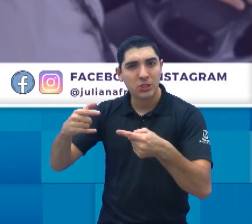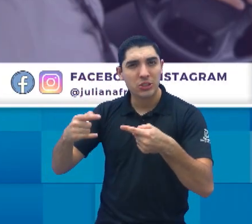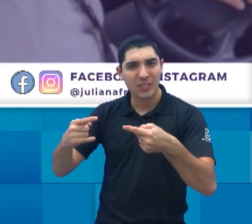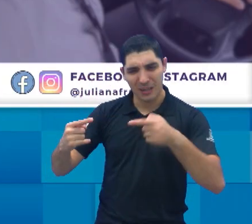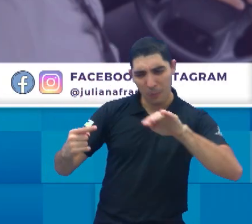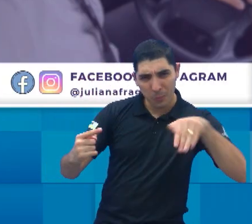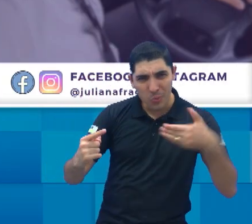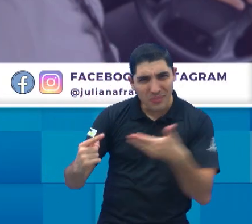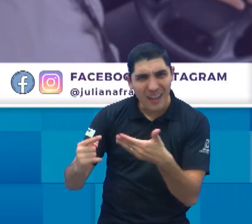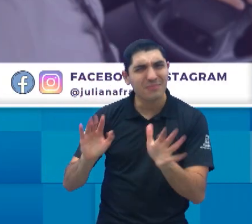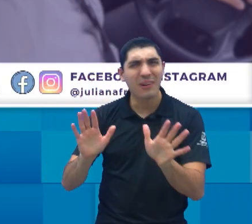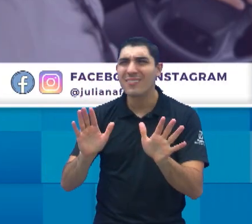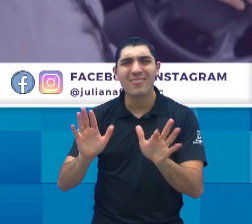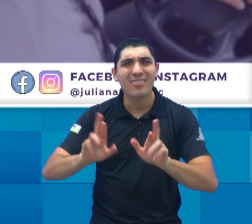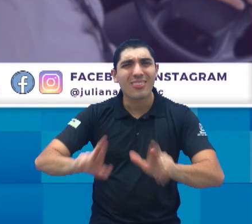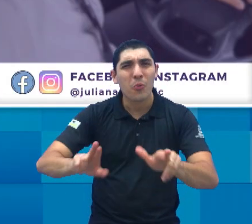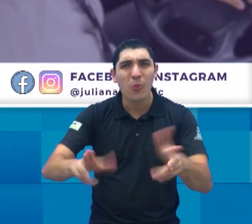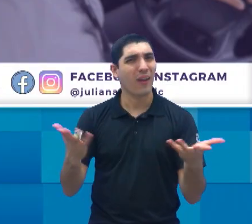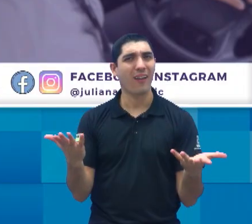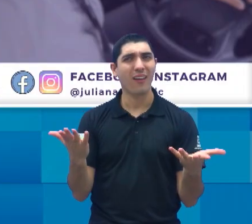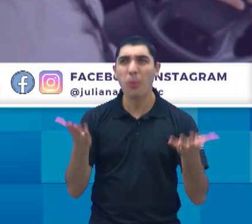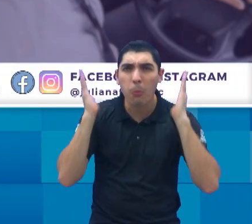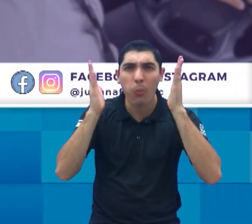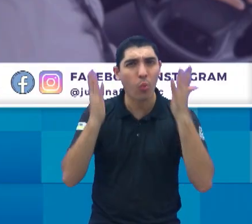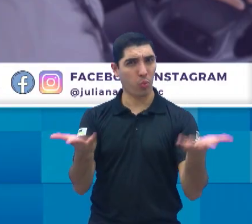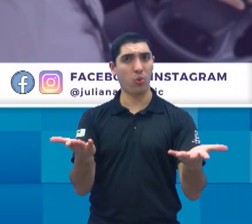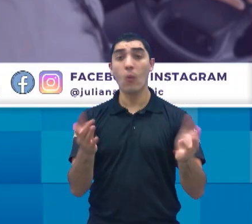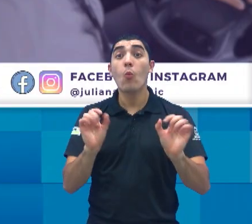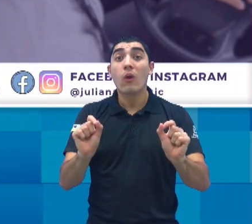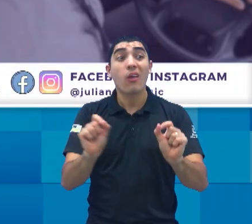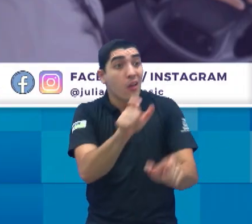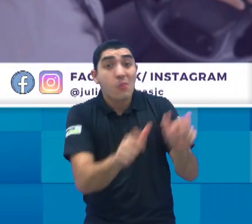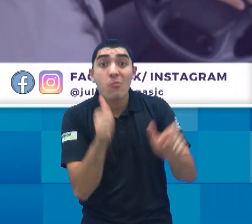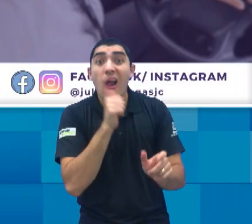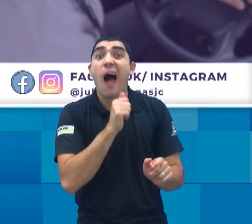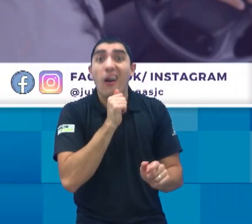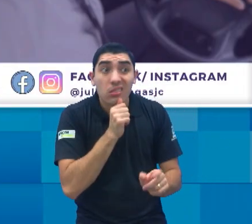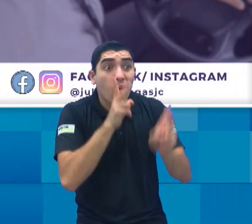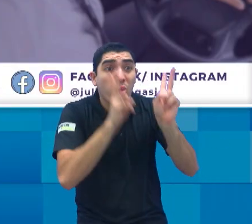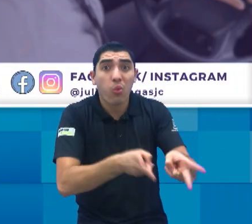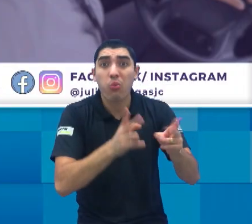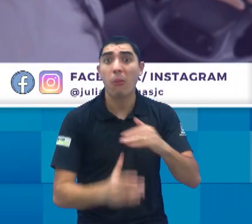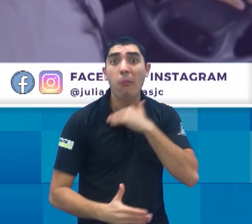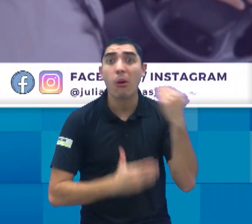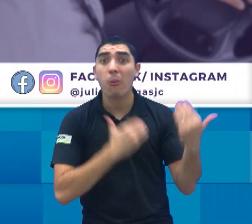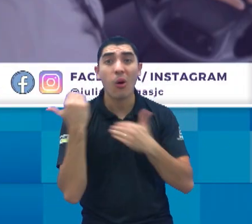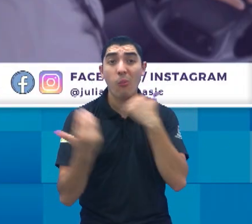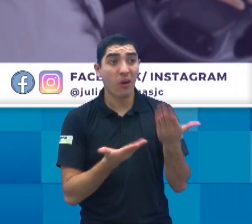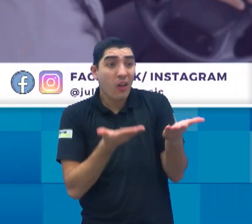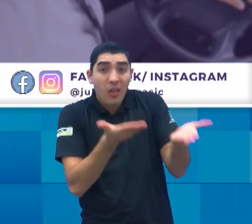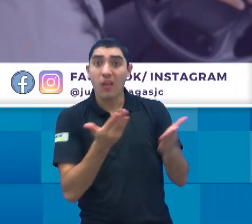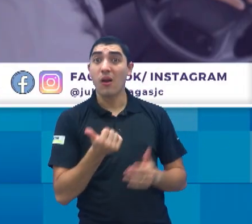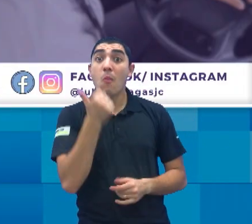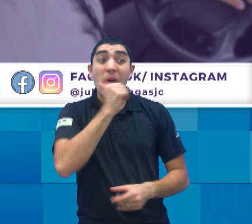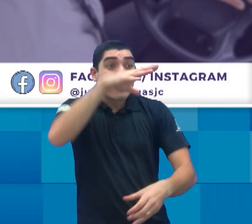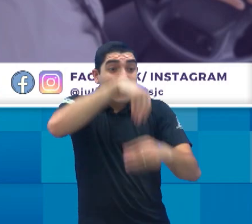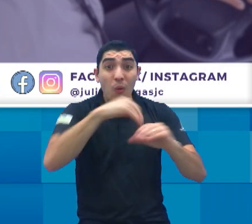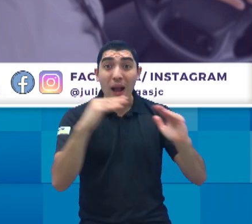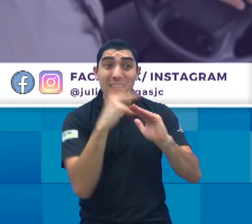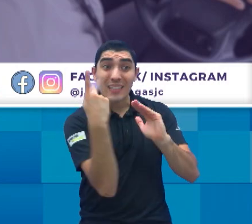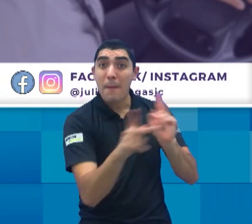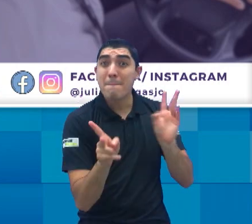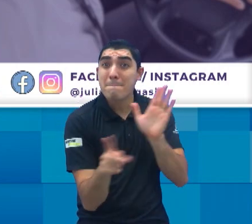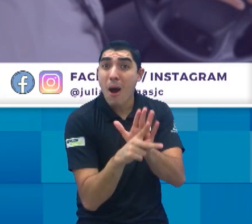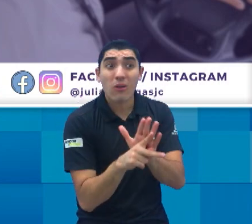burra, mulheres seguem morrendo. Mulheres seguem sendo ameaçadas dentro da sua própria casa. Mulheres